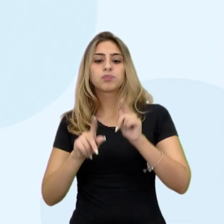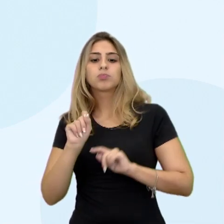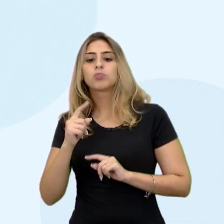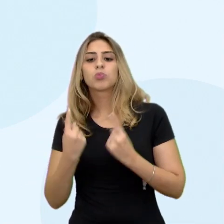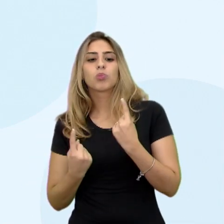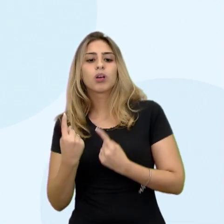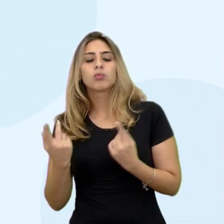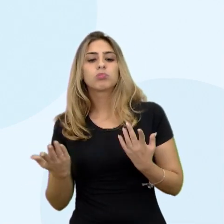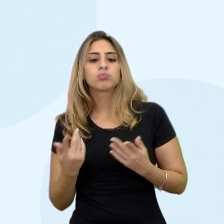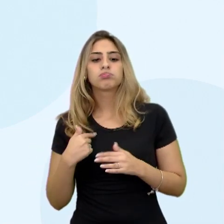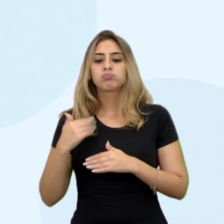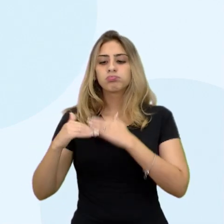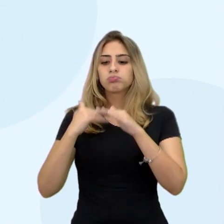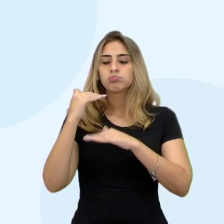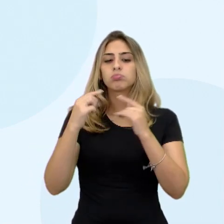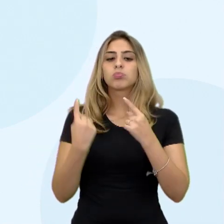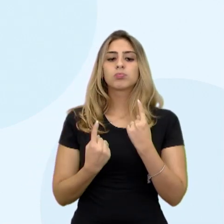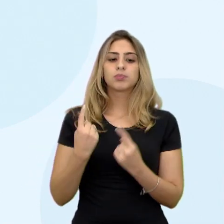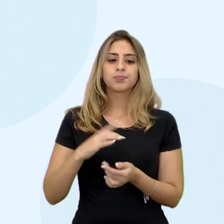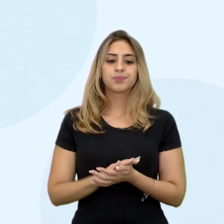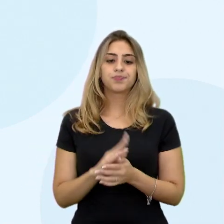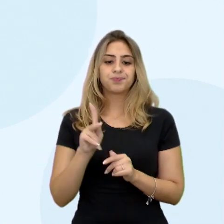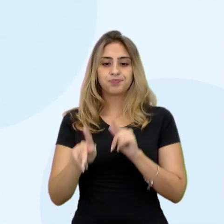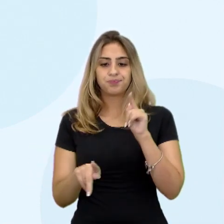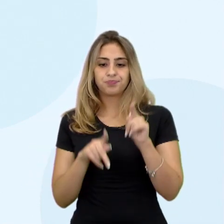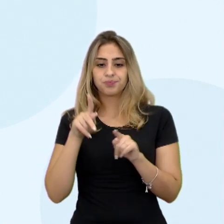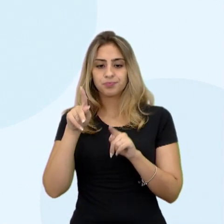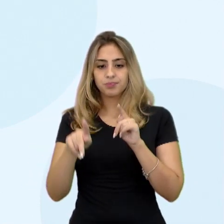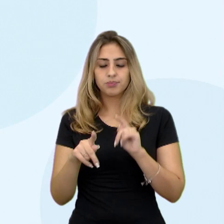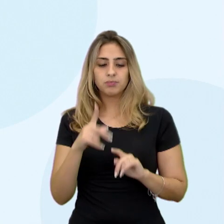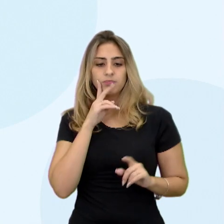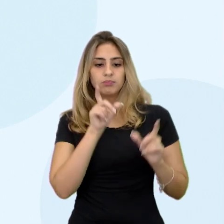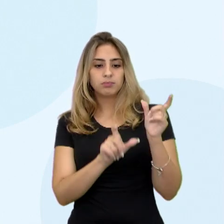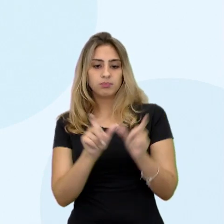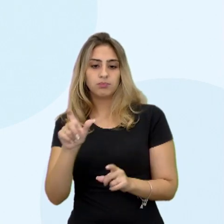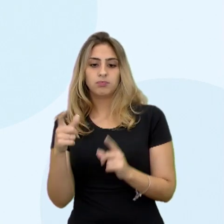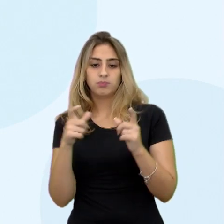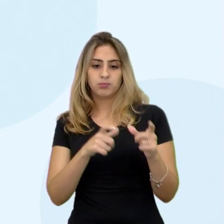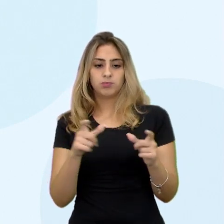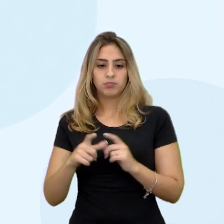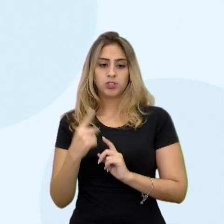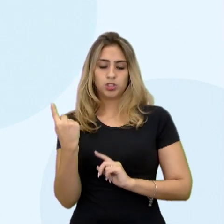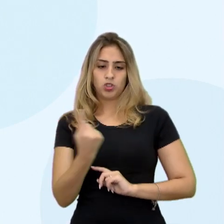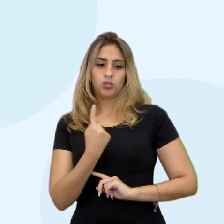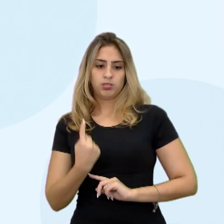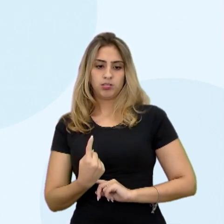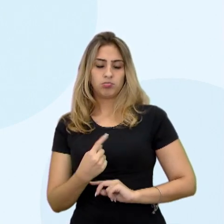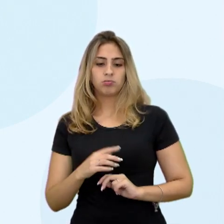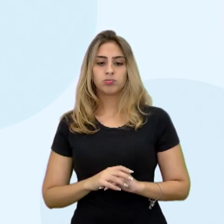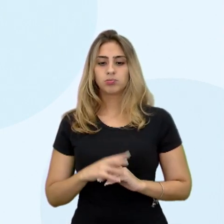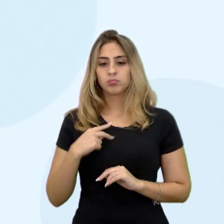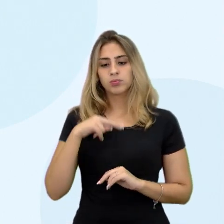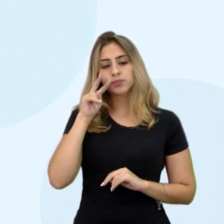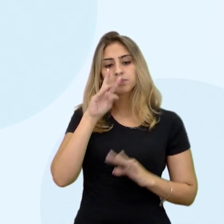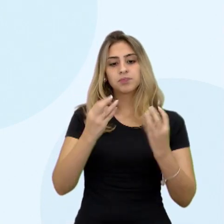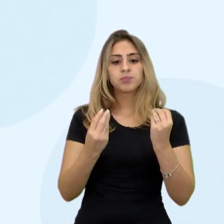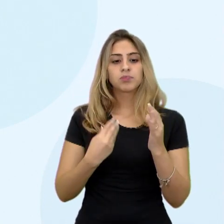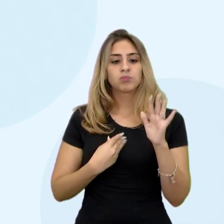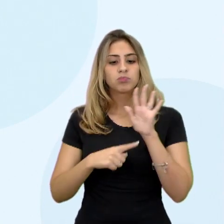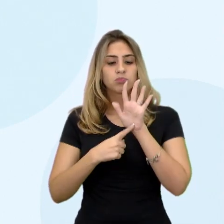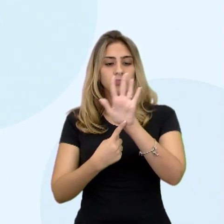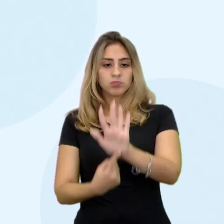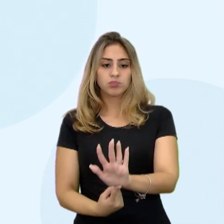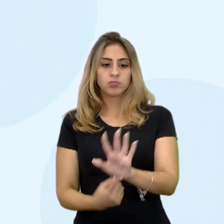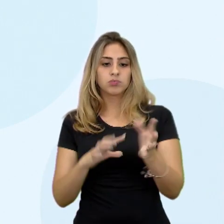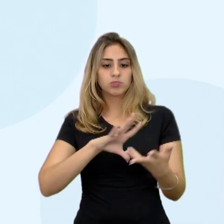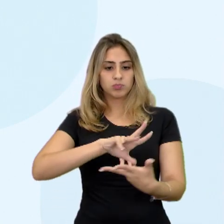são as tipologias evolutivas? Populações nômades e sedentárias, a gente viu isso muito quando a gente tratou sobre